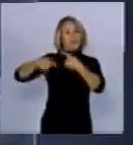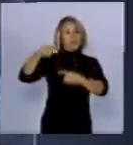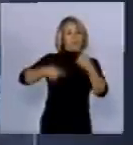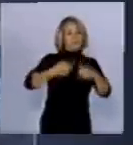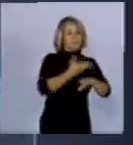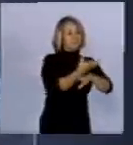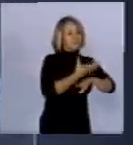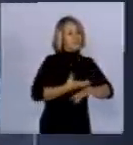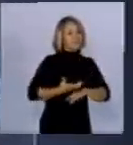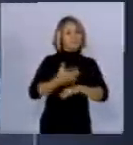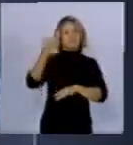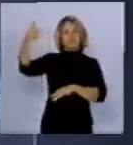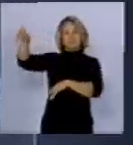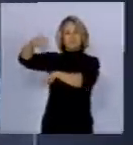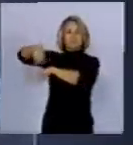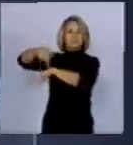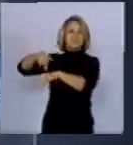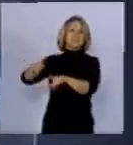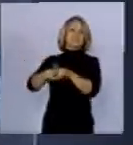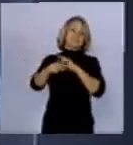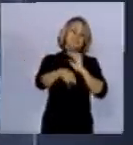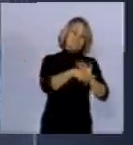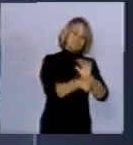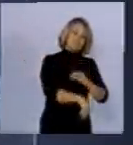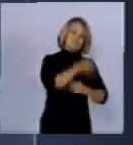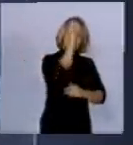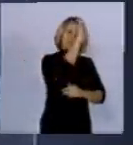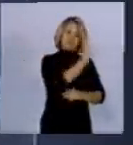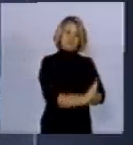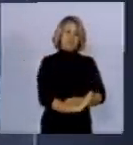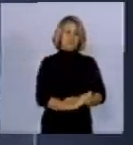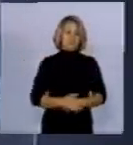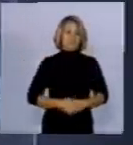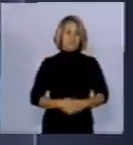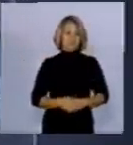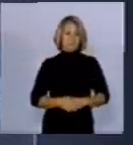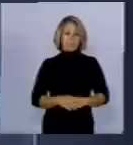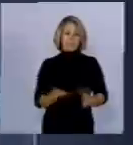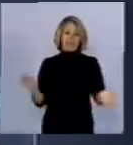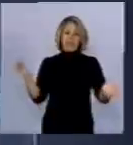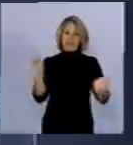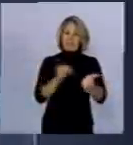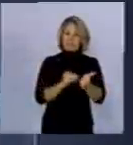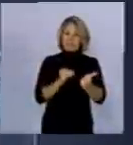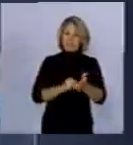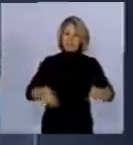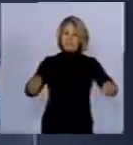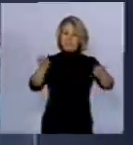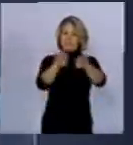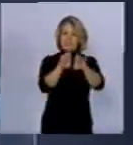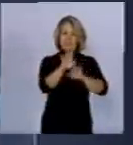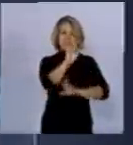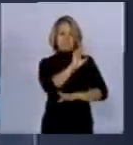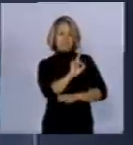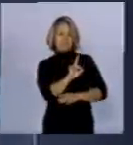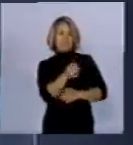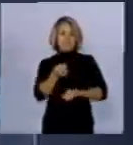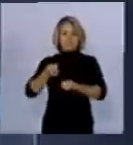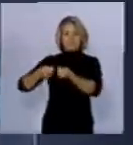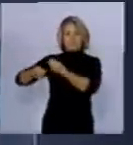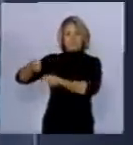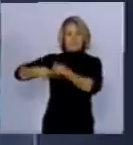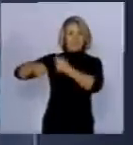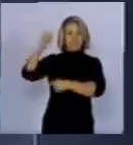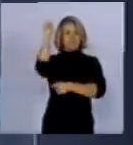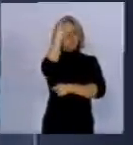conteúdos importados e nacionais eh O desequilíbrio con encial E aí não apenas no mercado nacional